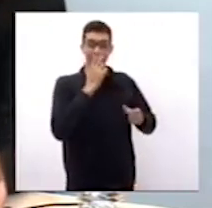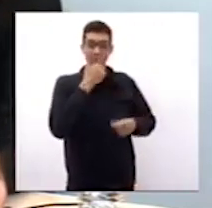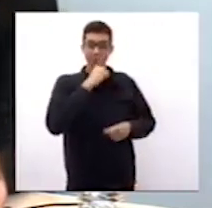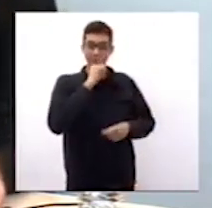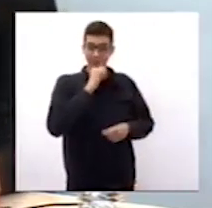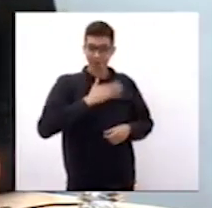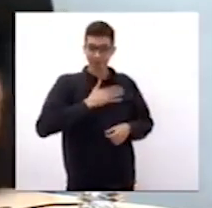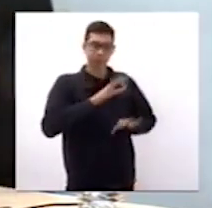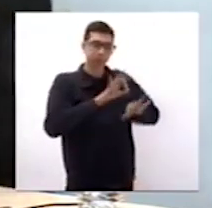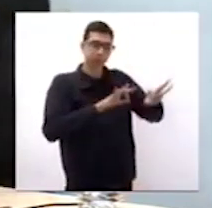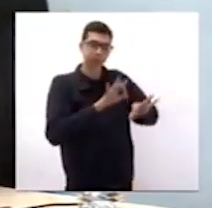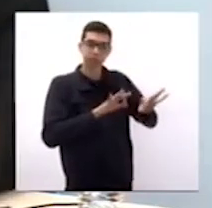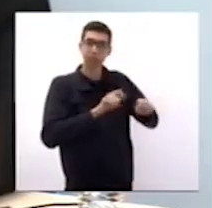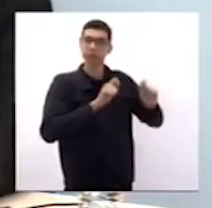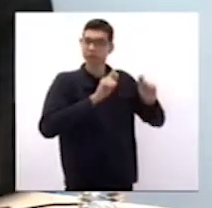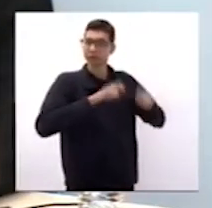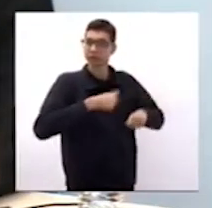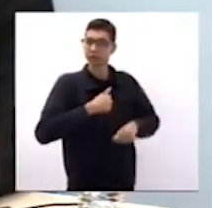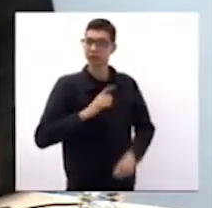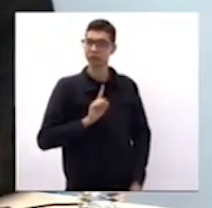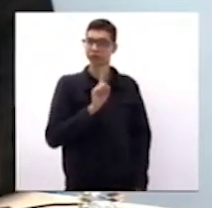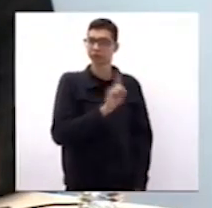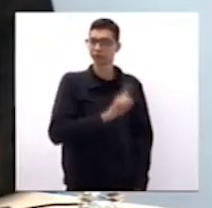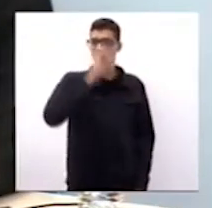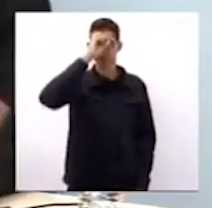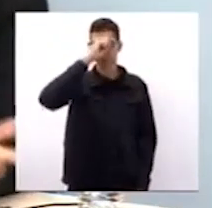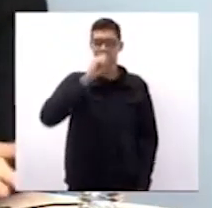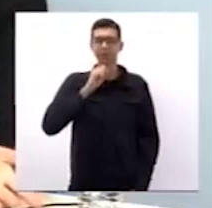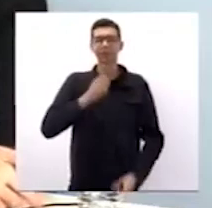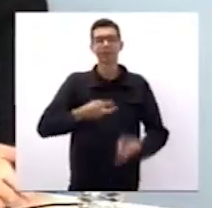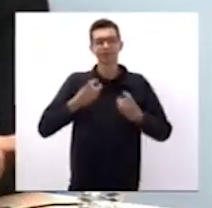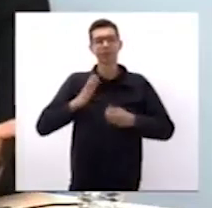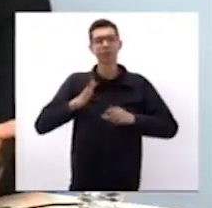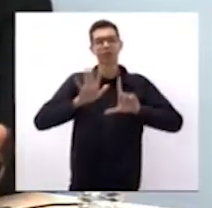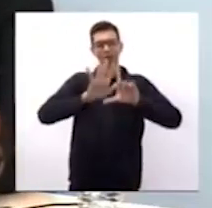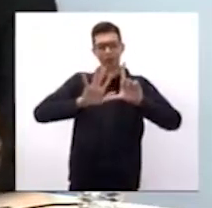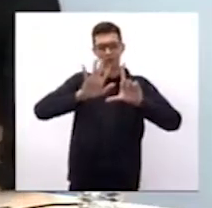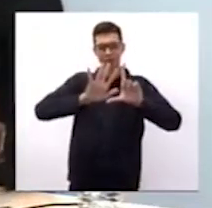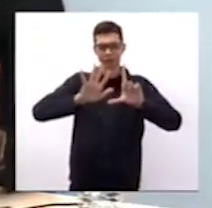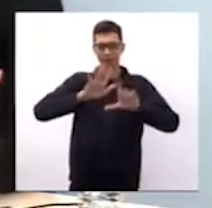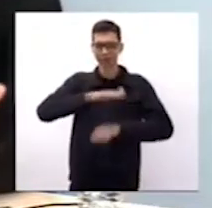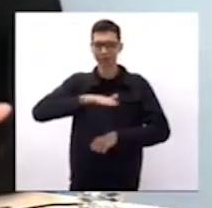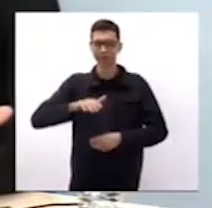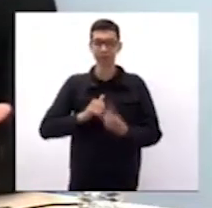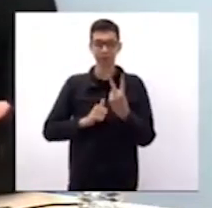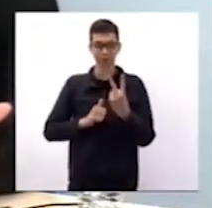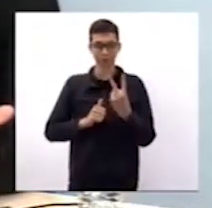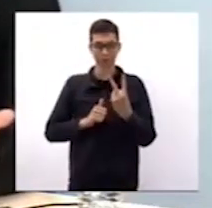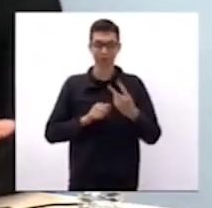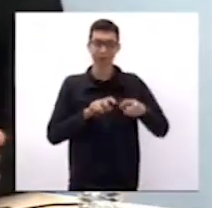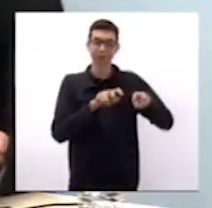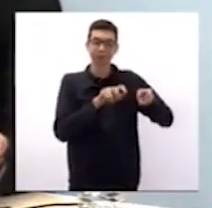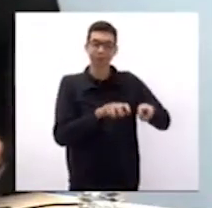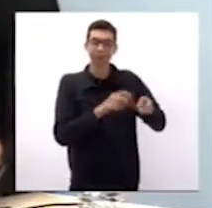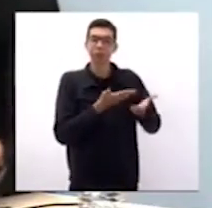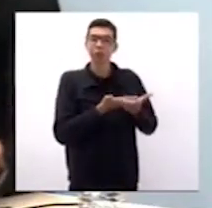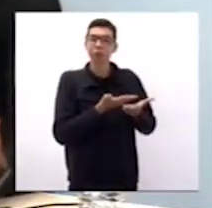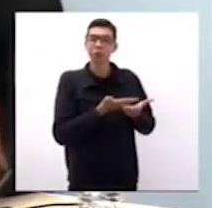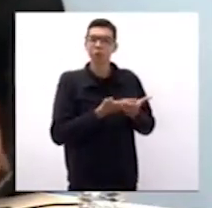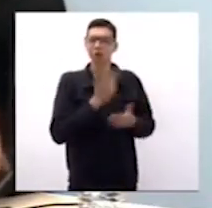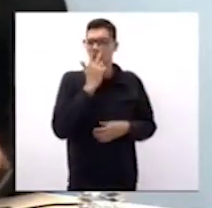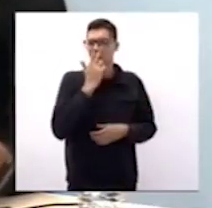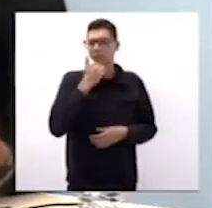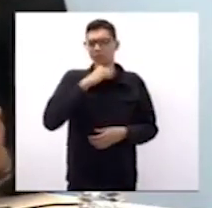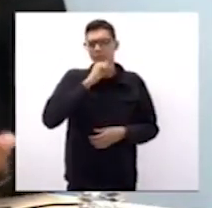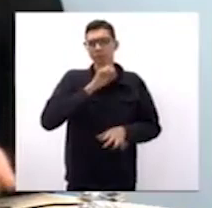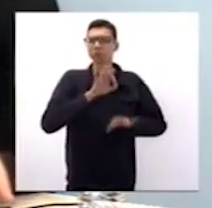imagem, né, das duas crianças estudando ali. Provavelmente a mãe improvisou um espaço, né, os responsáveis, para que